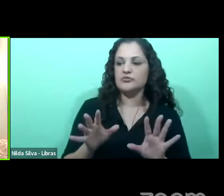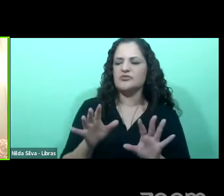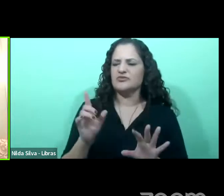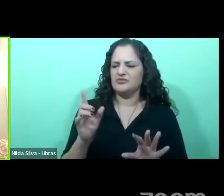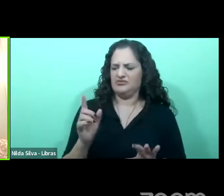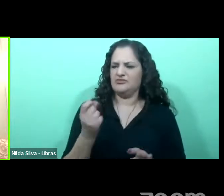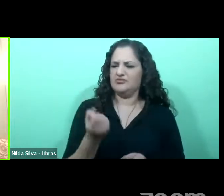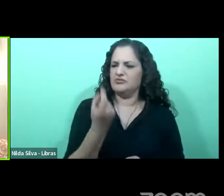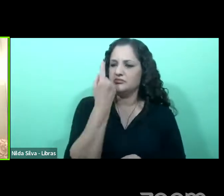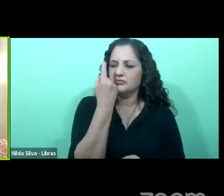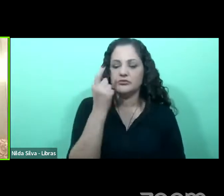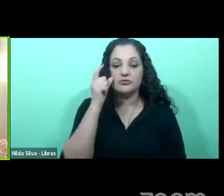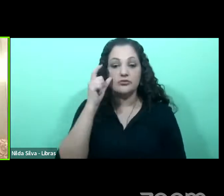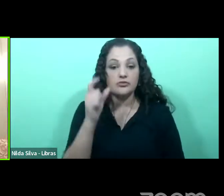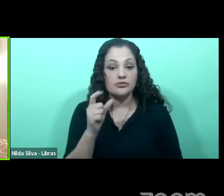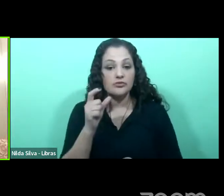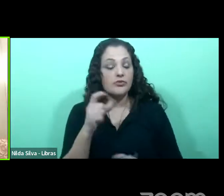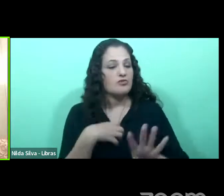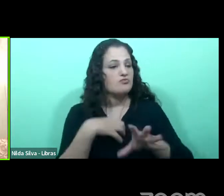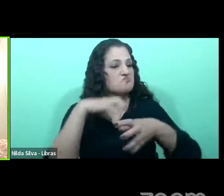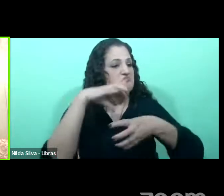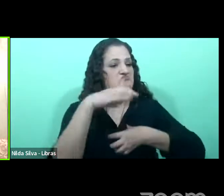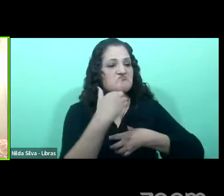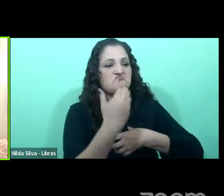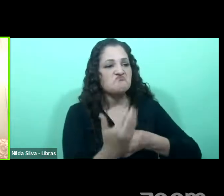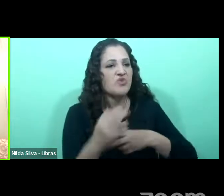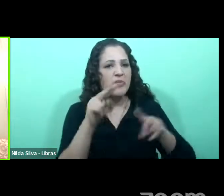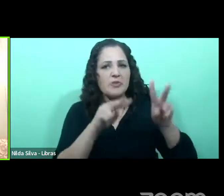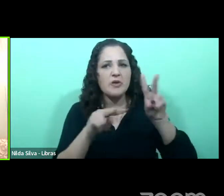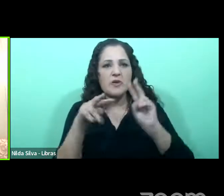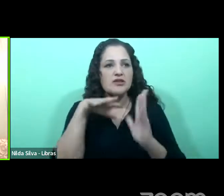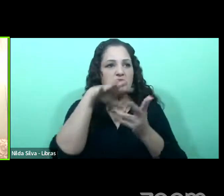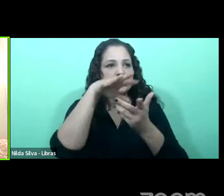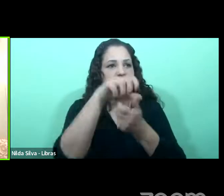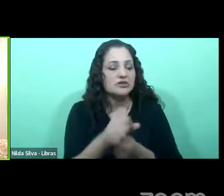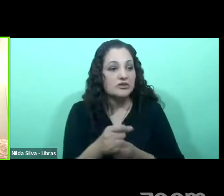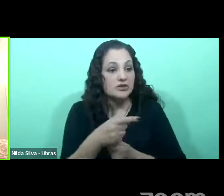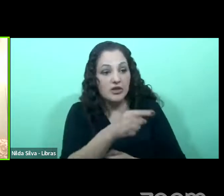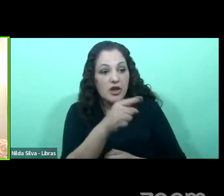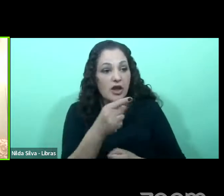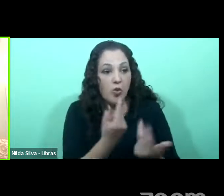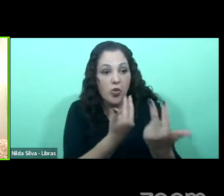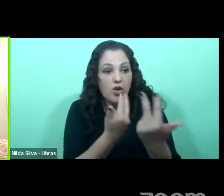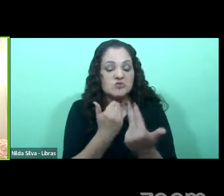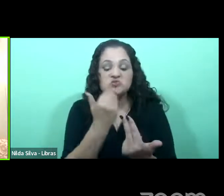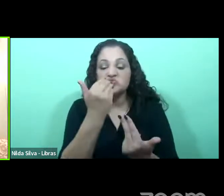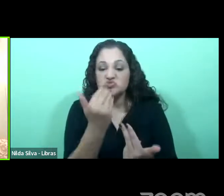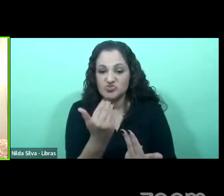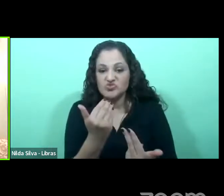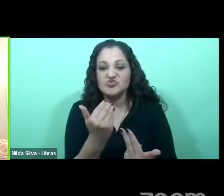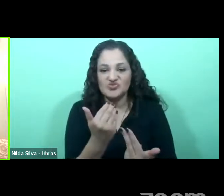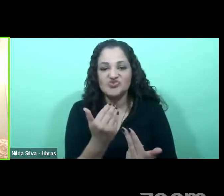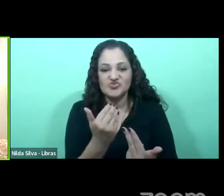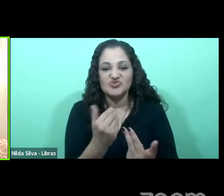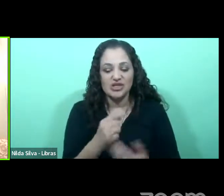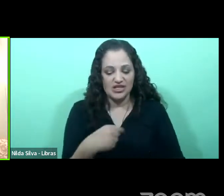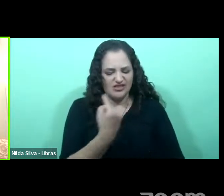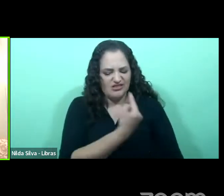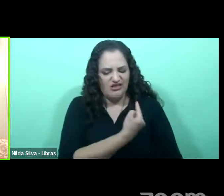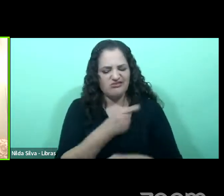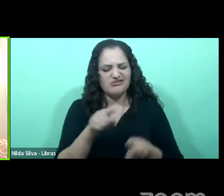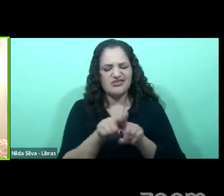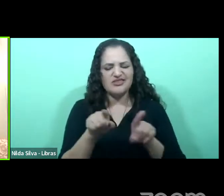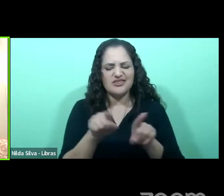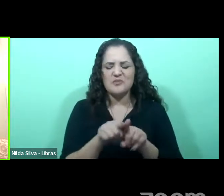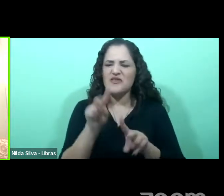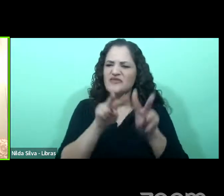o mundo com seus olhos ao ponto de enquadrá-los totalmente, a infância resiste, inclusive em nós, com uma outra lógica de ver